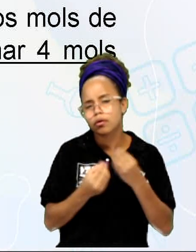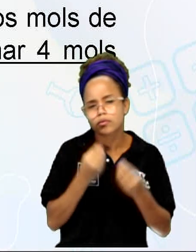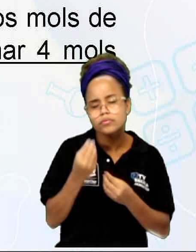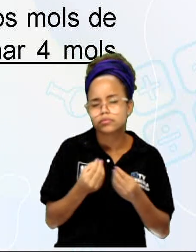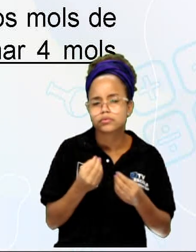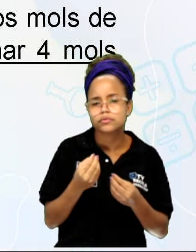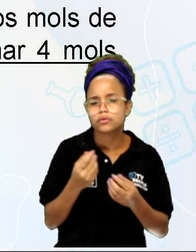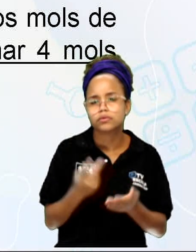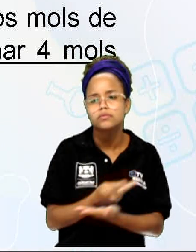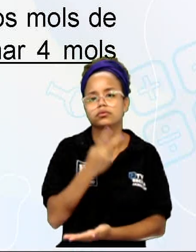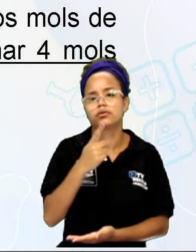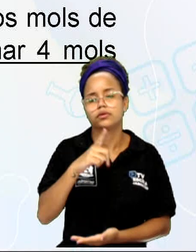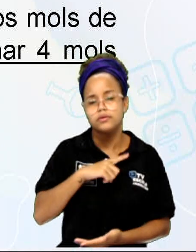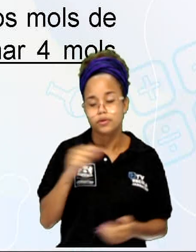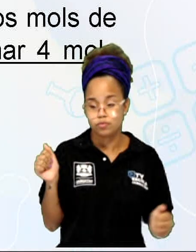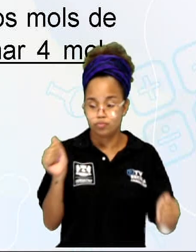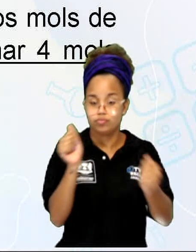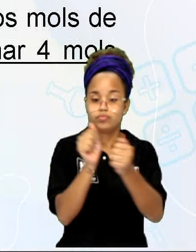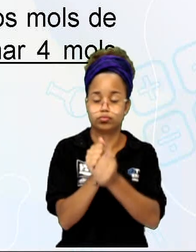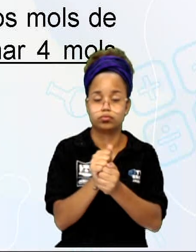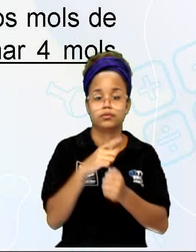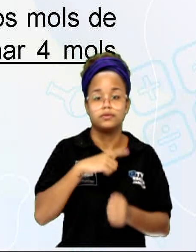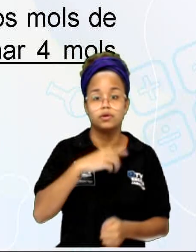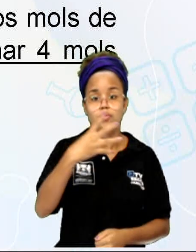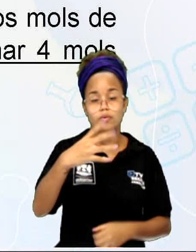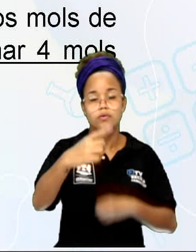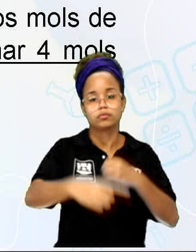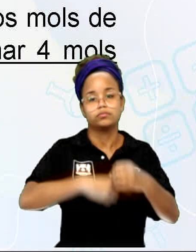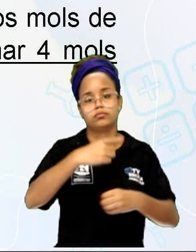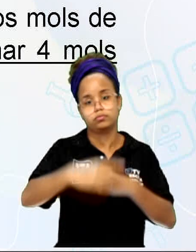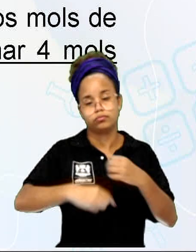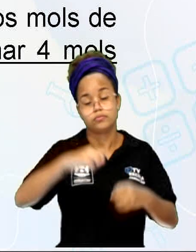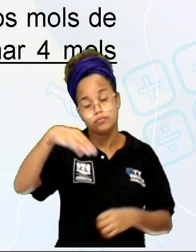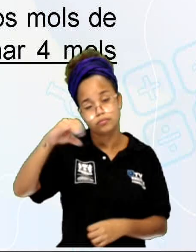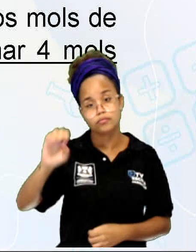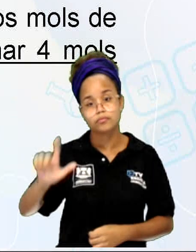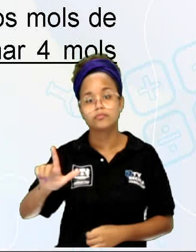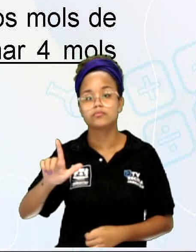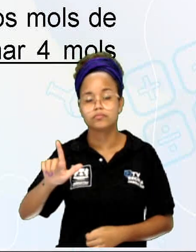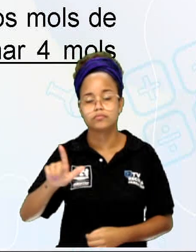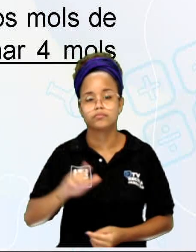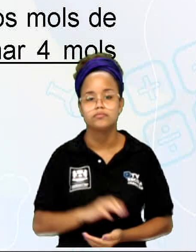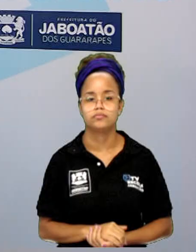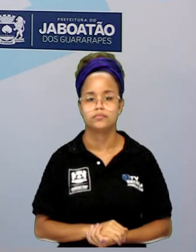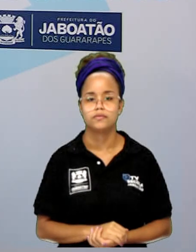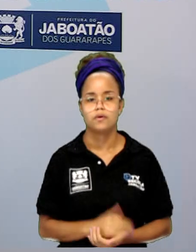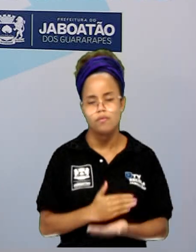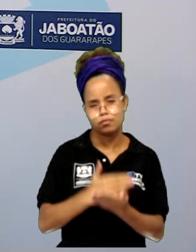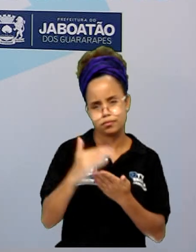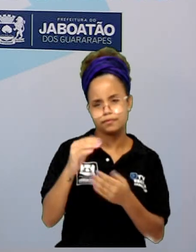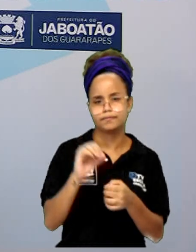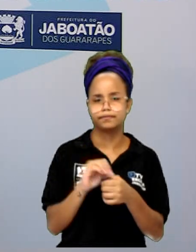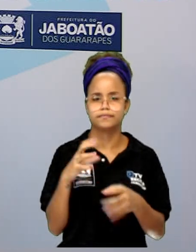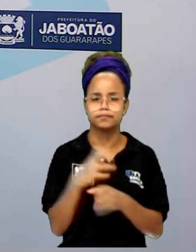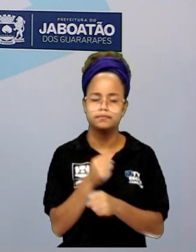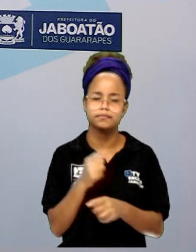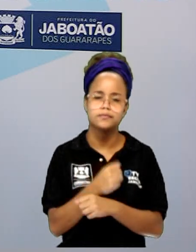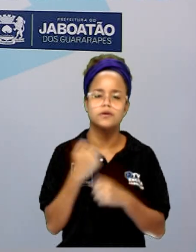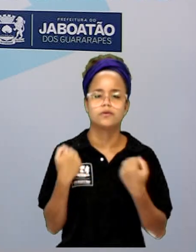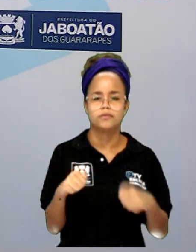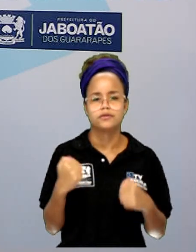formar 4 mols de nitrato de potássio nessa reação? Então, para a gente começar a fazer os cálculos, é necessário que